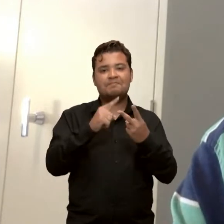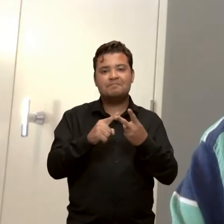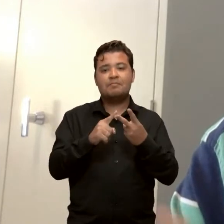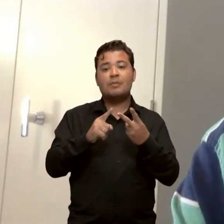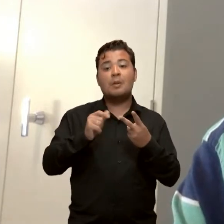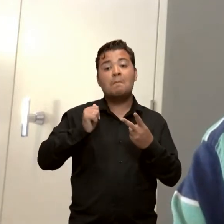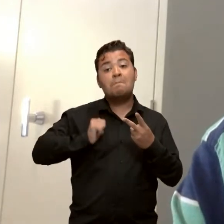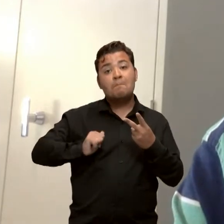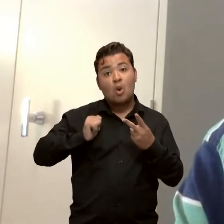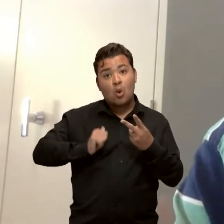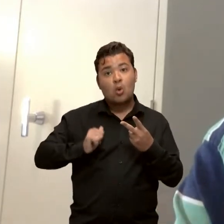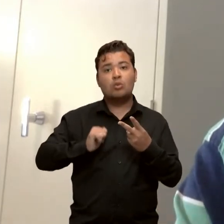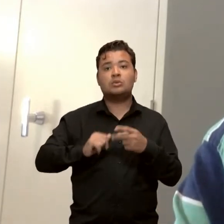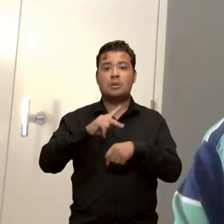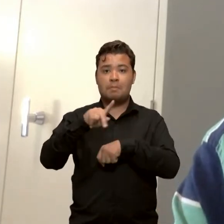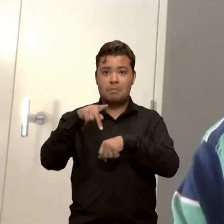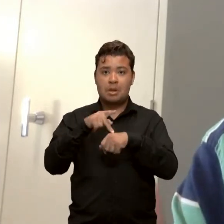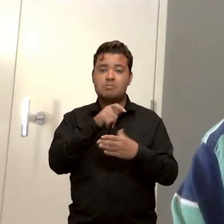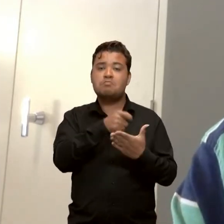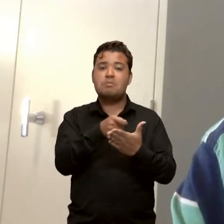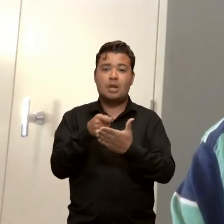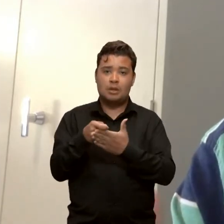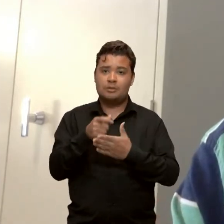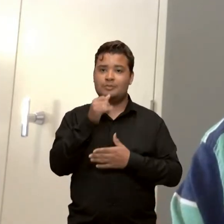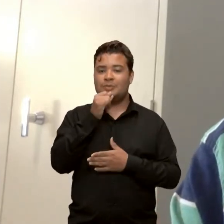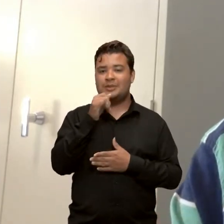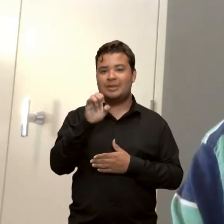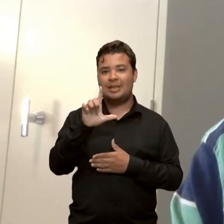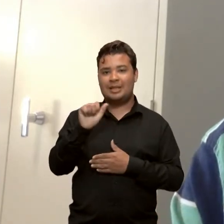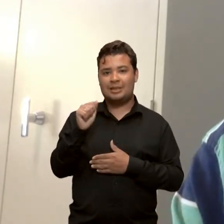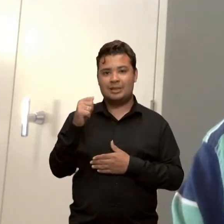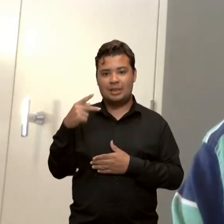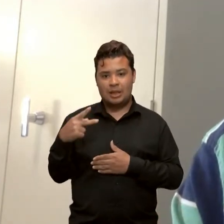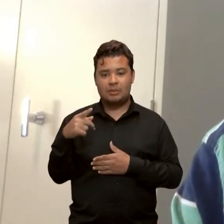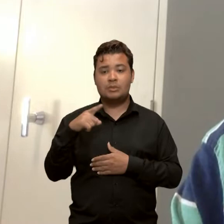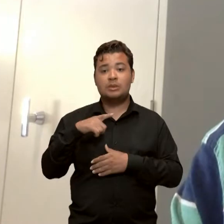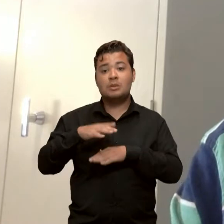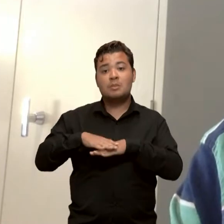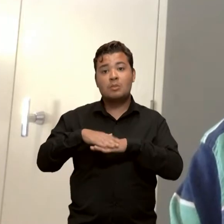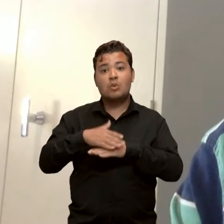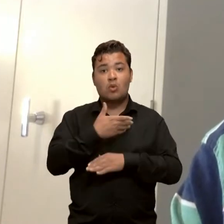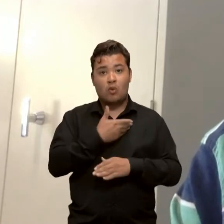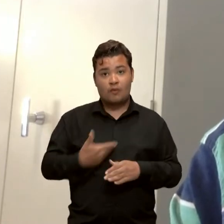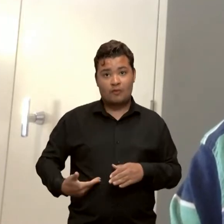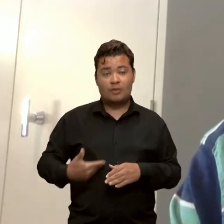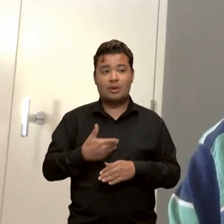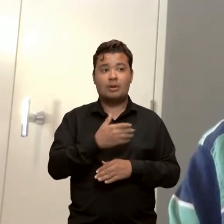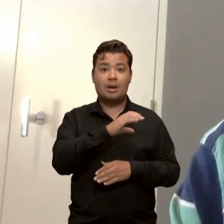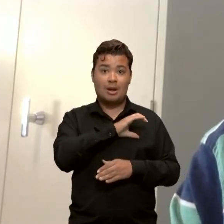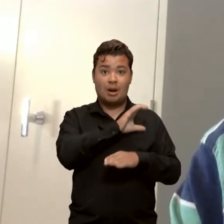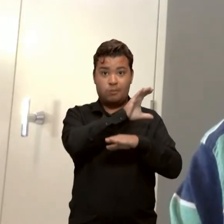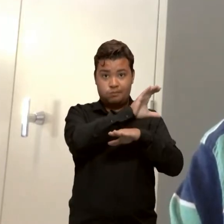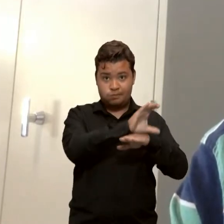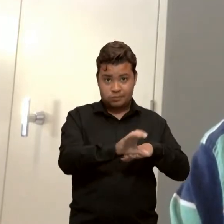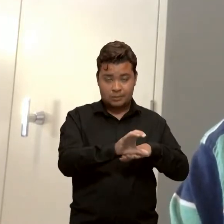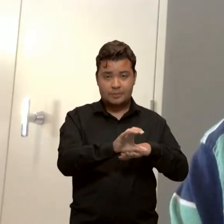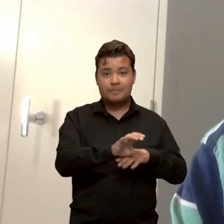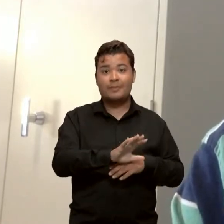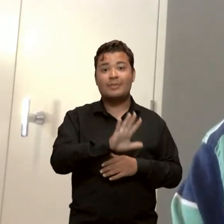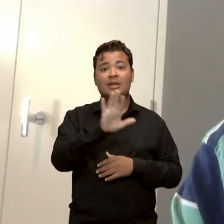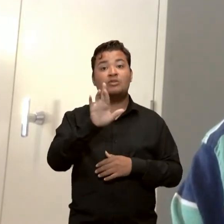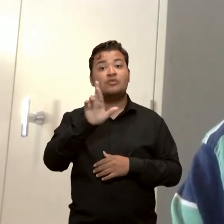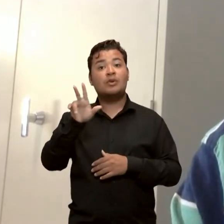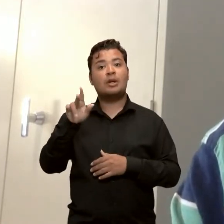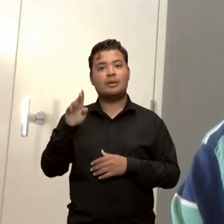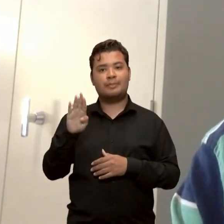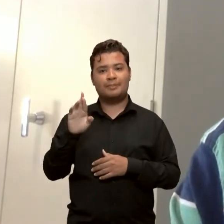oferecidas pelos países. Por exemplo, o ELAP são bolsas oferecidas pelo governo canadense, diferente do Braftec, que são bolsas oferecidas pelo